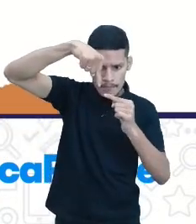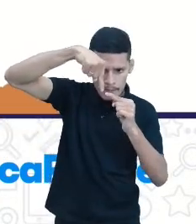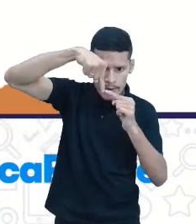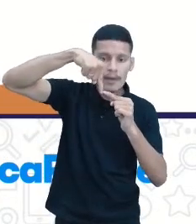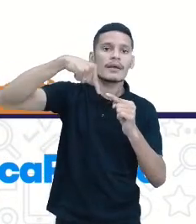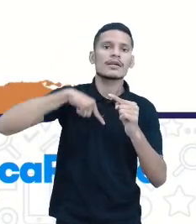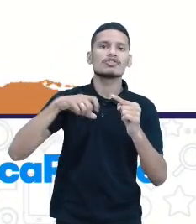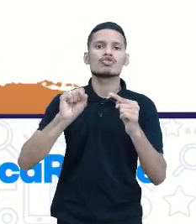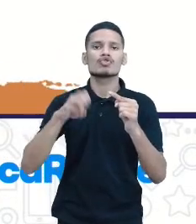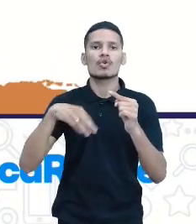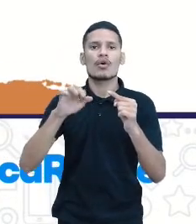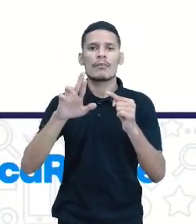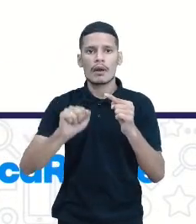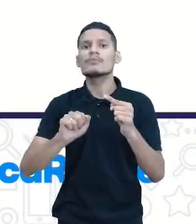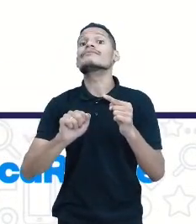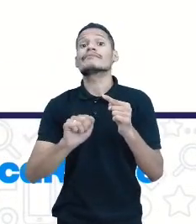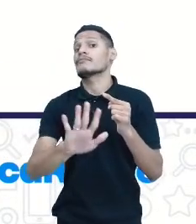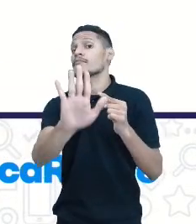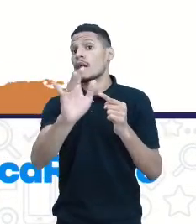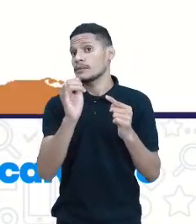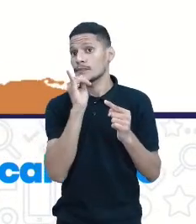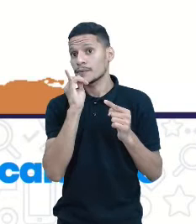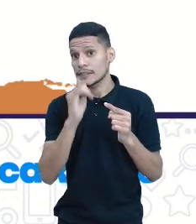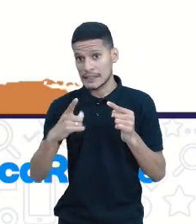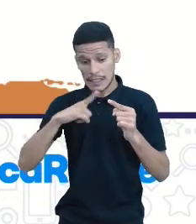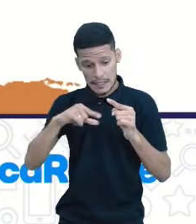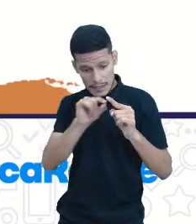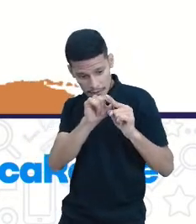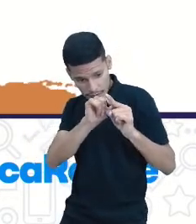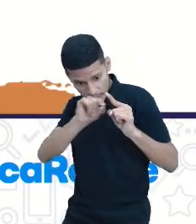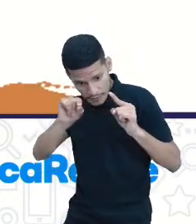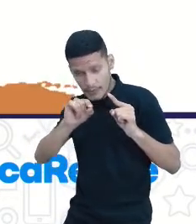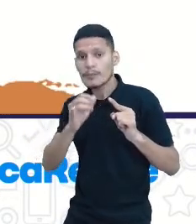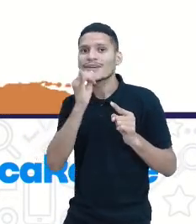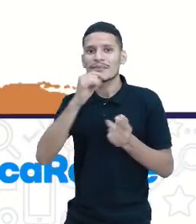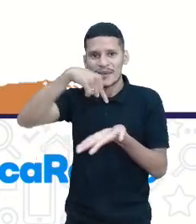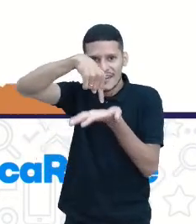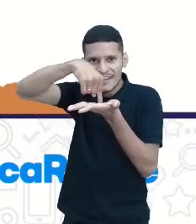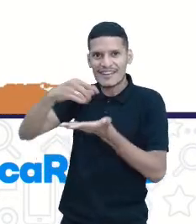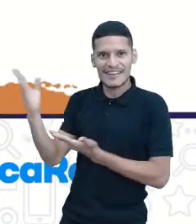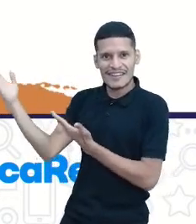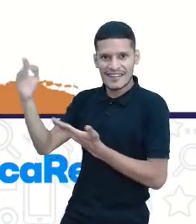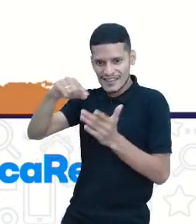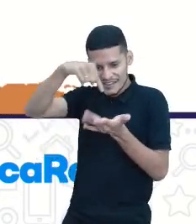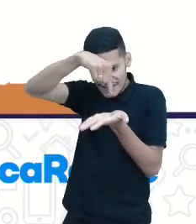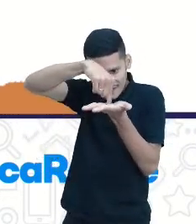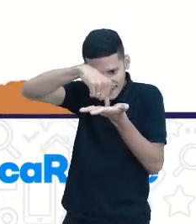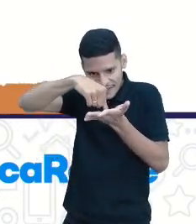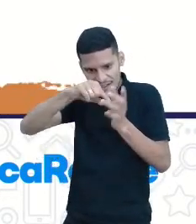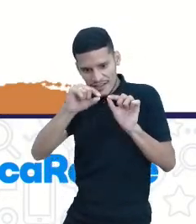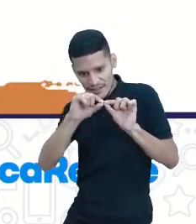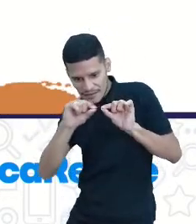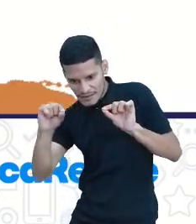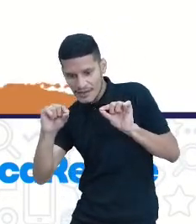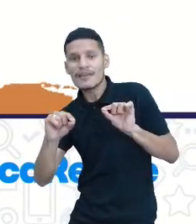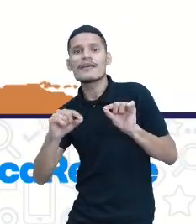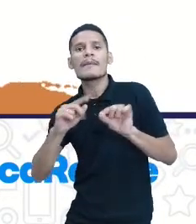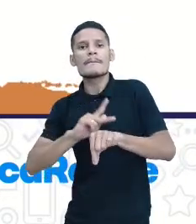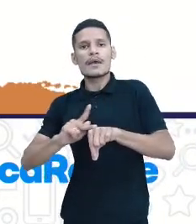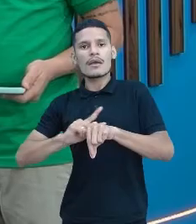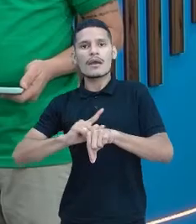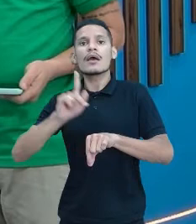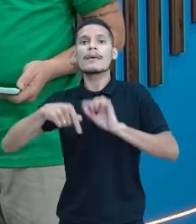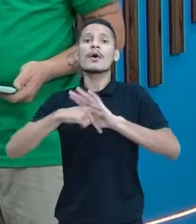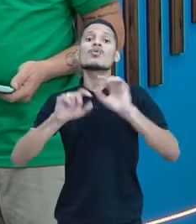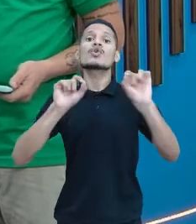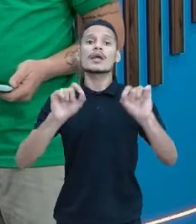inclinar, você observa. Então, aquele traço embaixo na cor preta é o que a gente chama de projeção daquele objeto